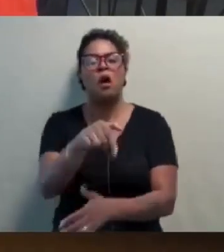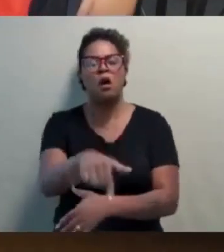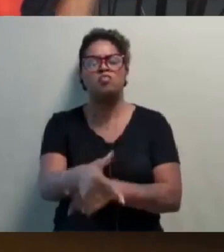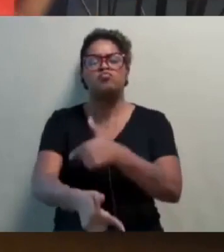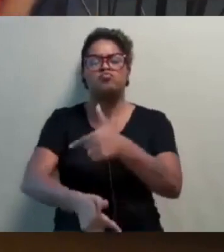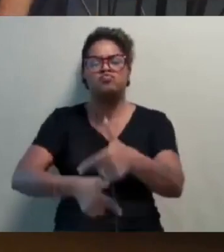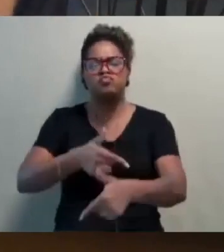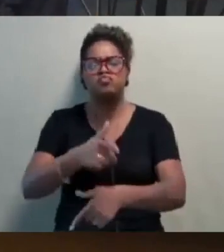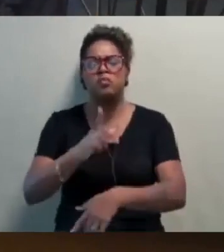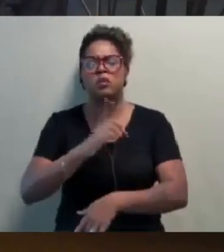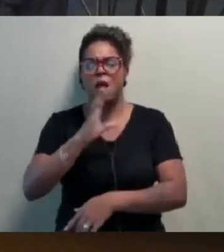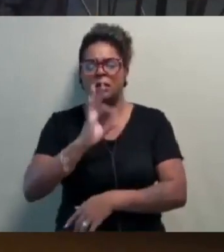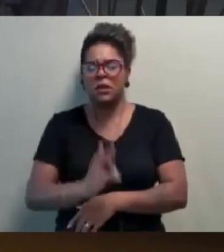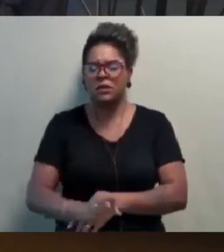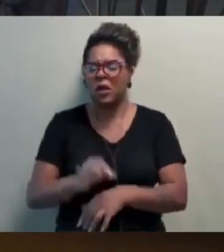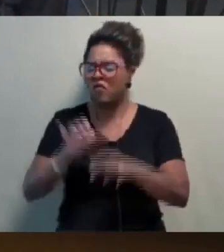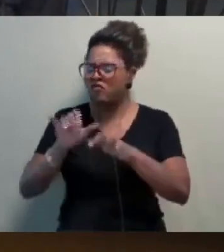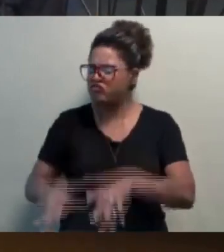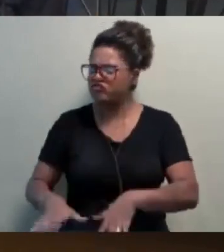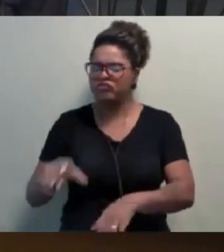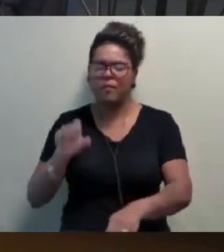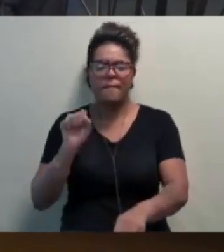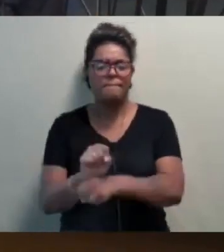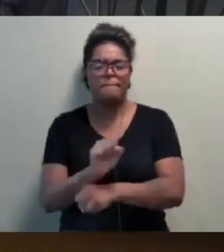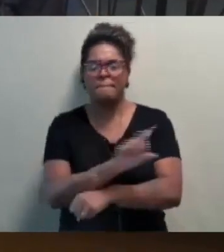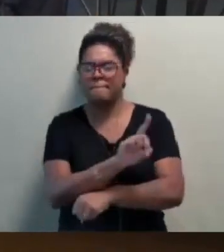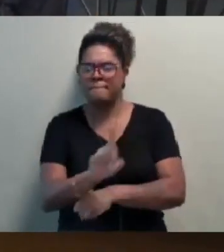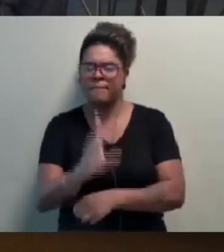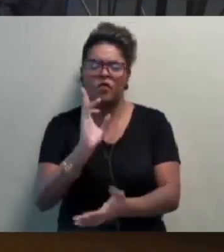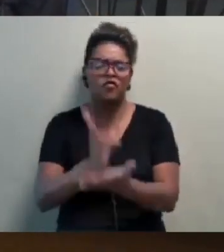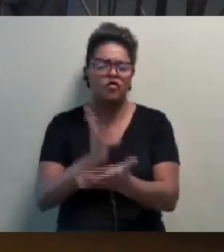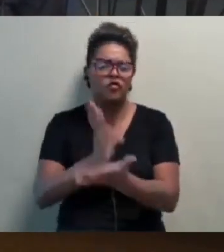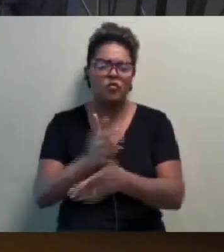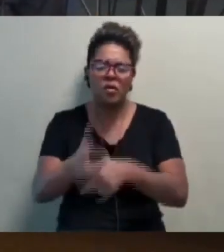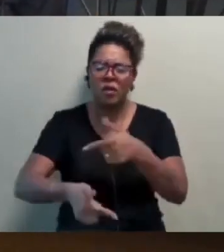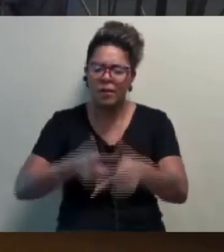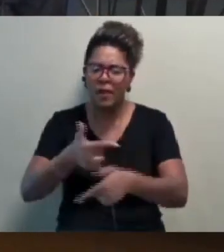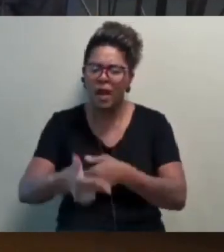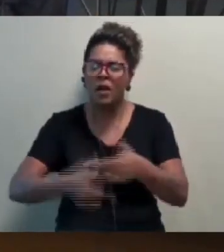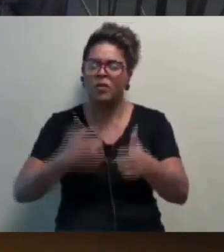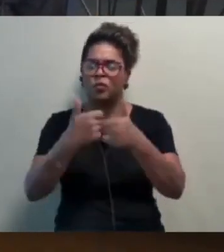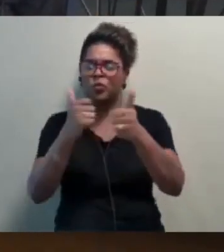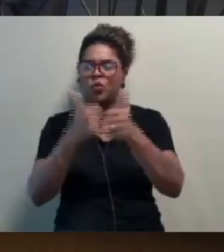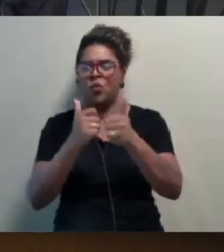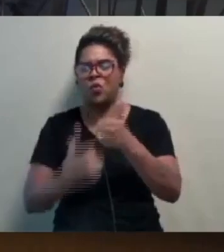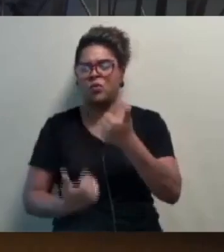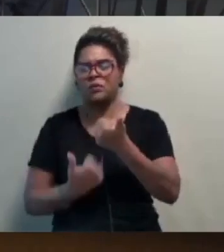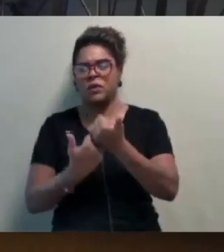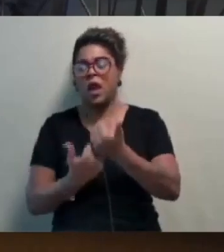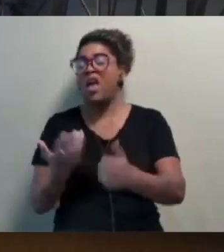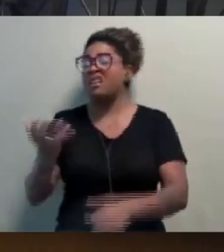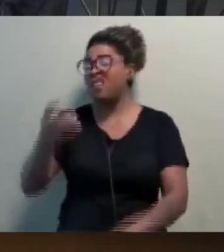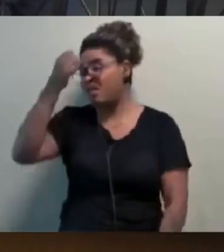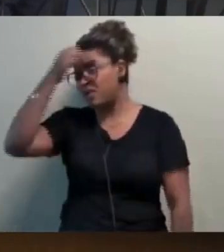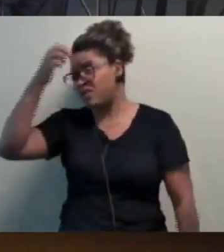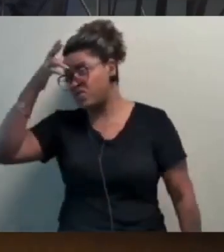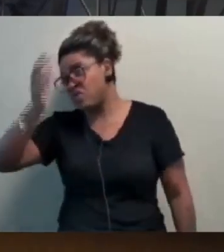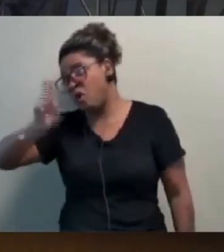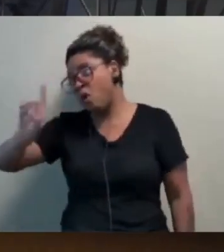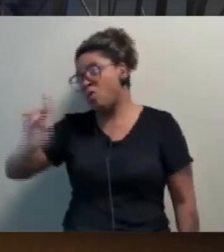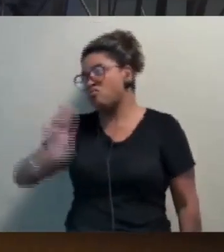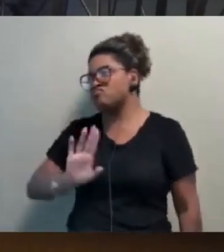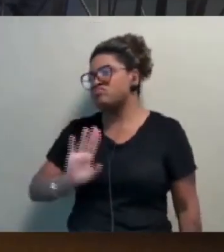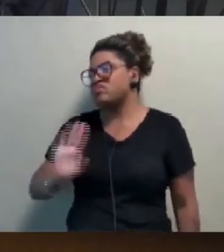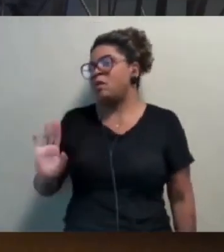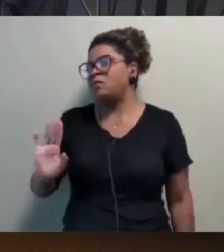Eu vou continuar trabalhando em prol do sistema suplementar. Quer a prefeitura queira ou não, a população merece